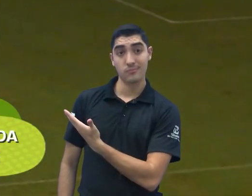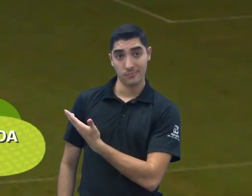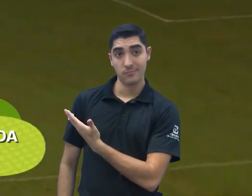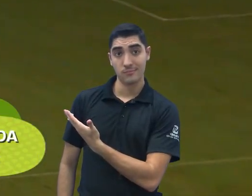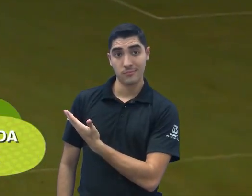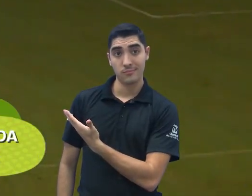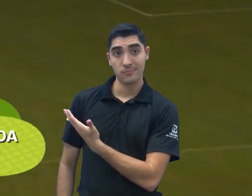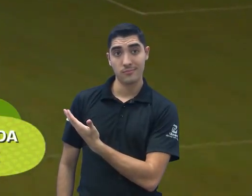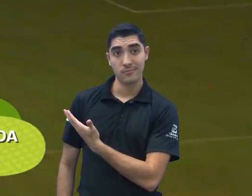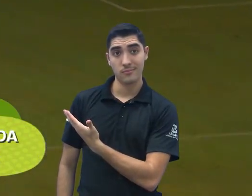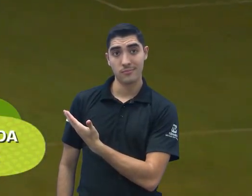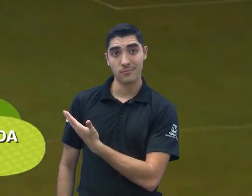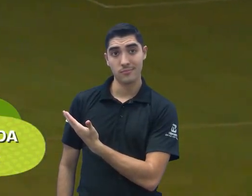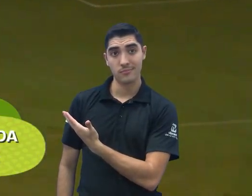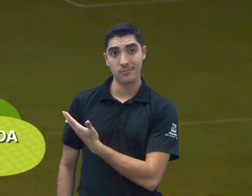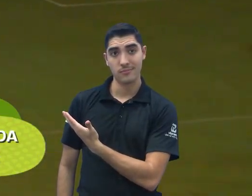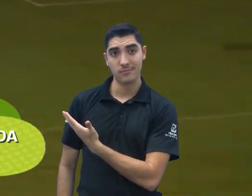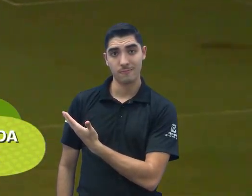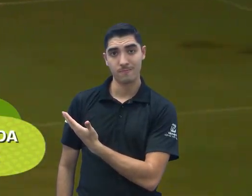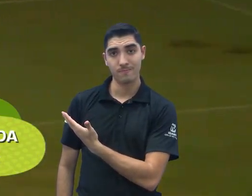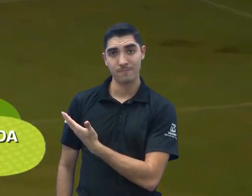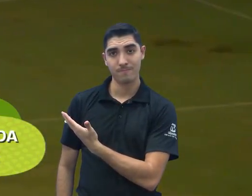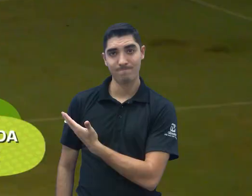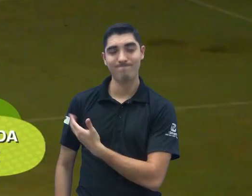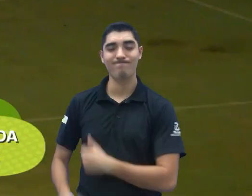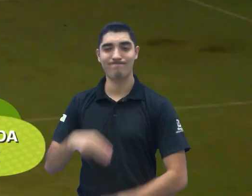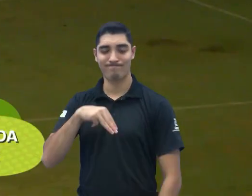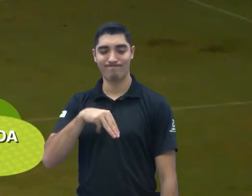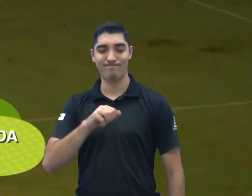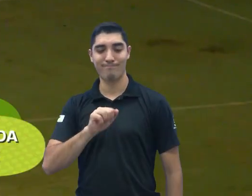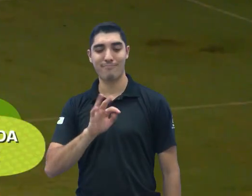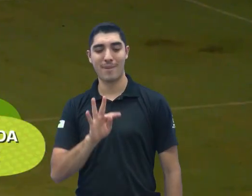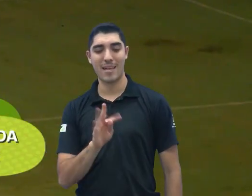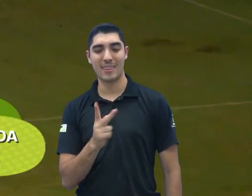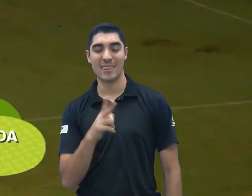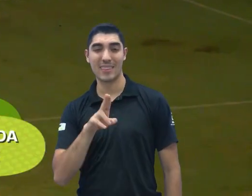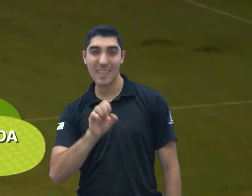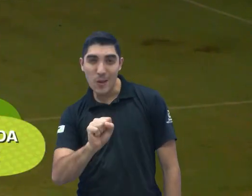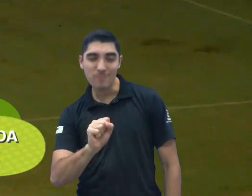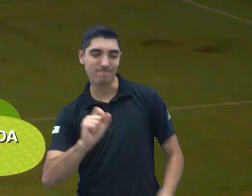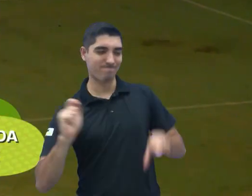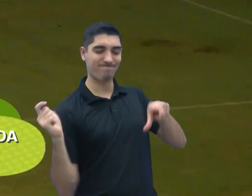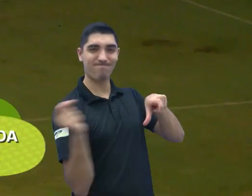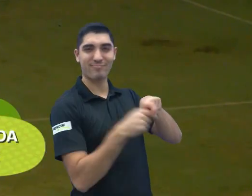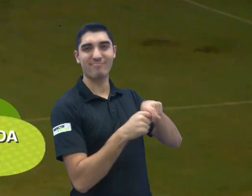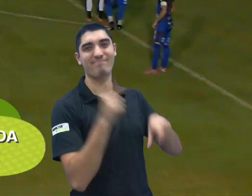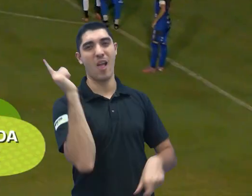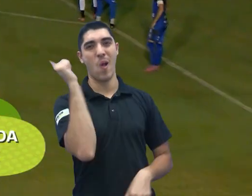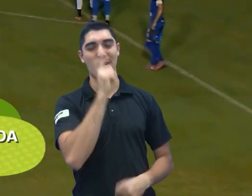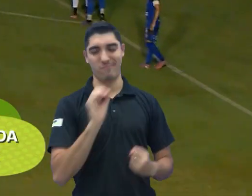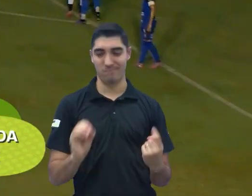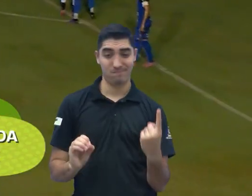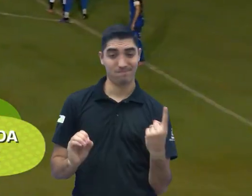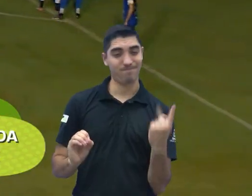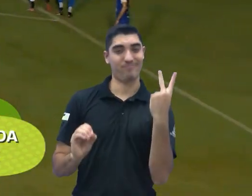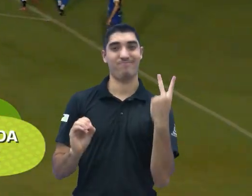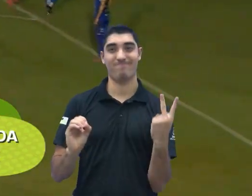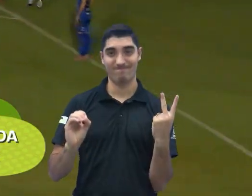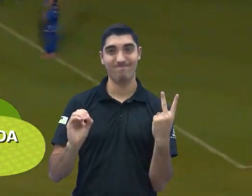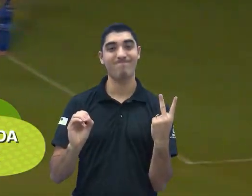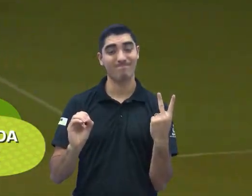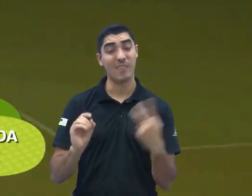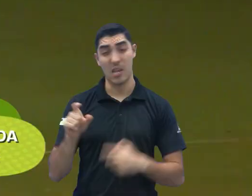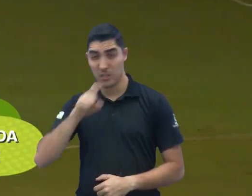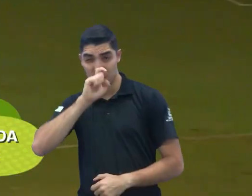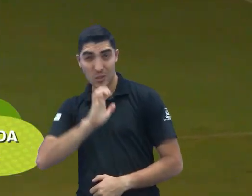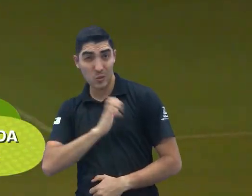balde de água fria no São José. Um golaço. Botafogo 2-0. Abatido, o São José